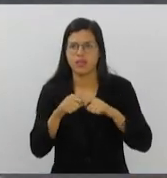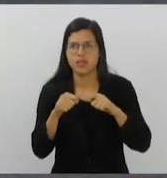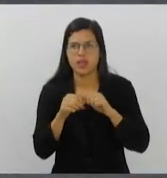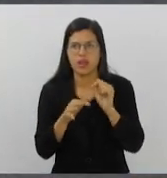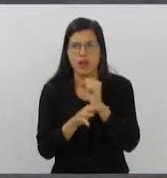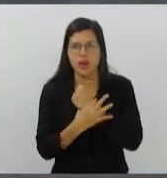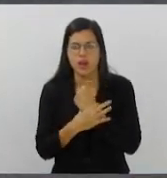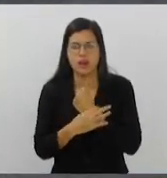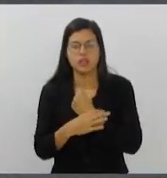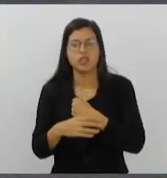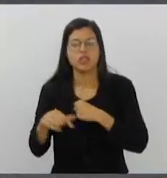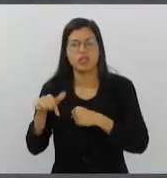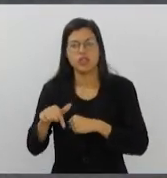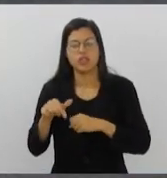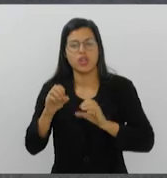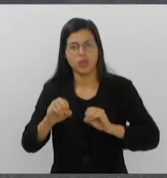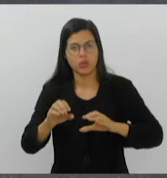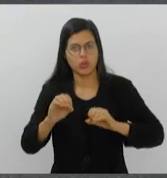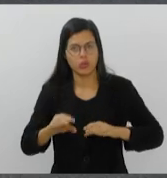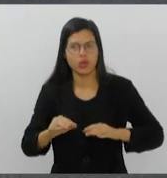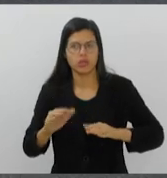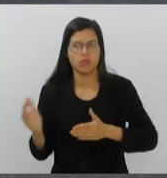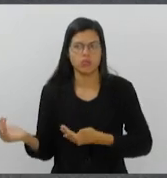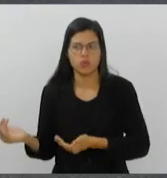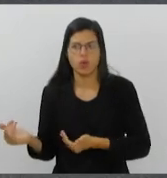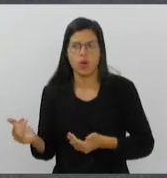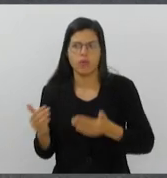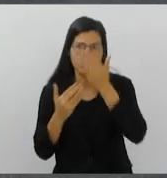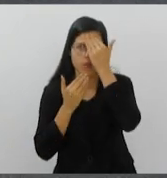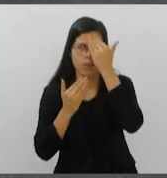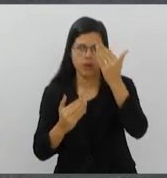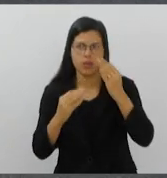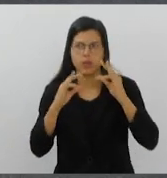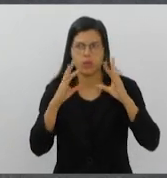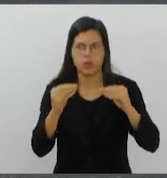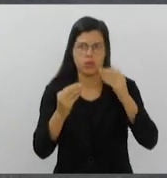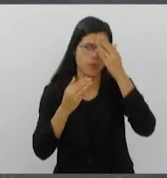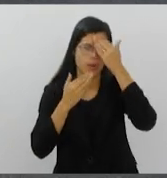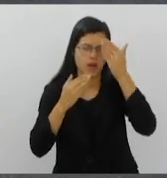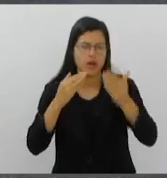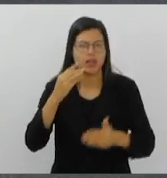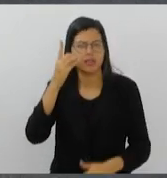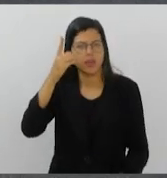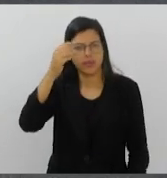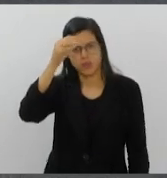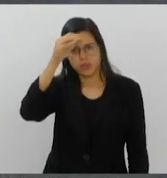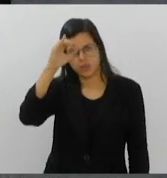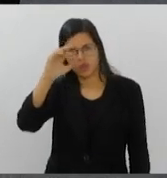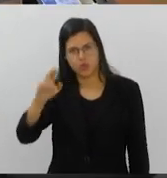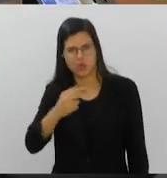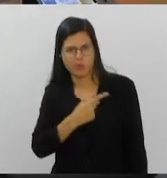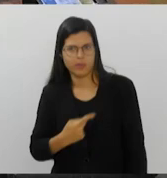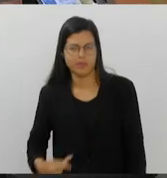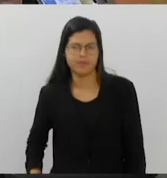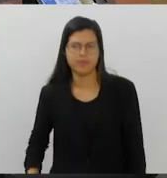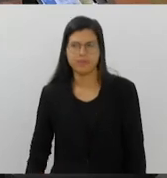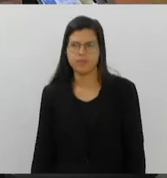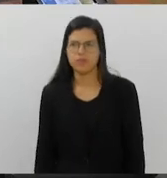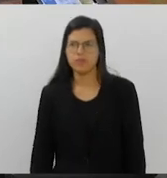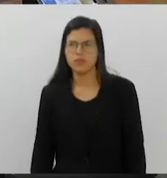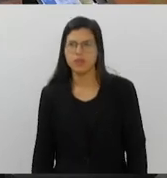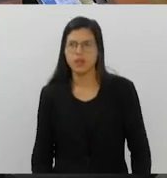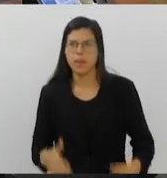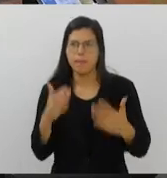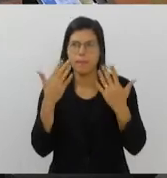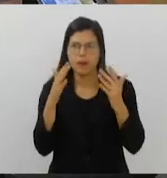acesso à educação dos nossos jovens da rede. Obrigado a todos e obrigada, presidenta, pela fala. Presidente,